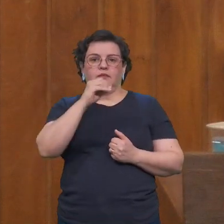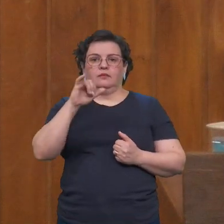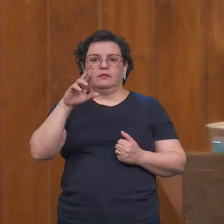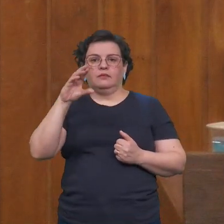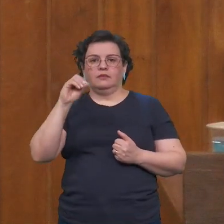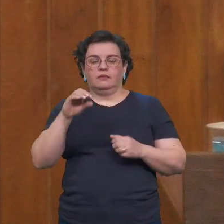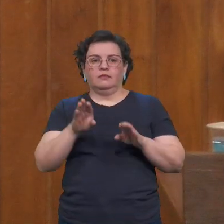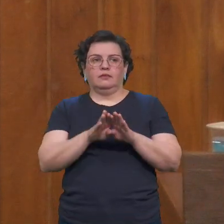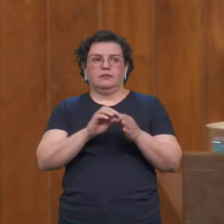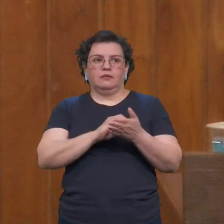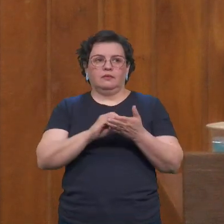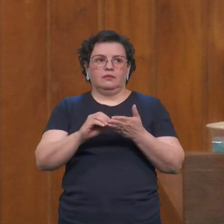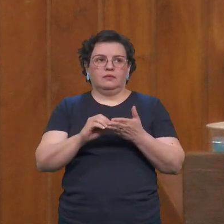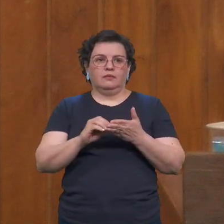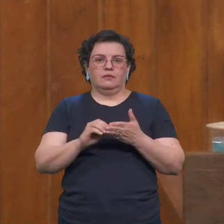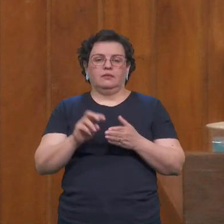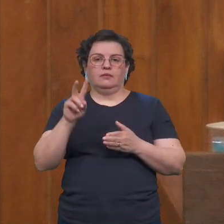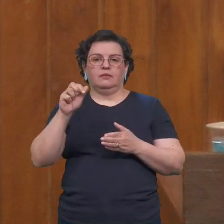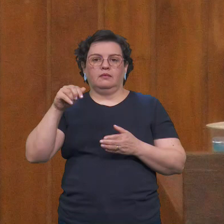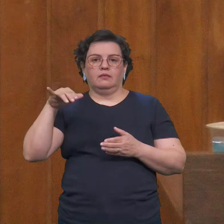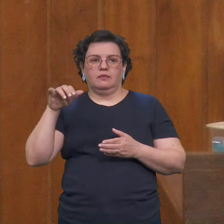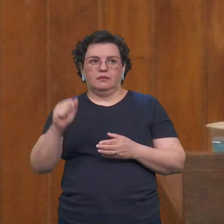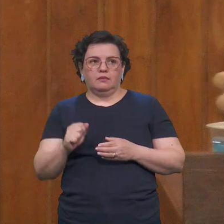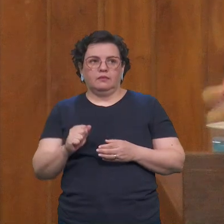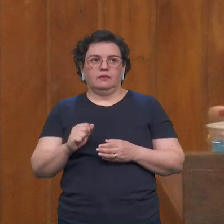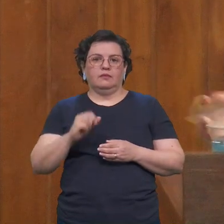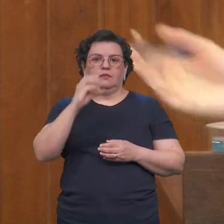Lombardi, Cidinha do Conselho Tutelar,